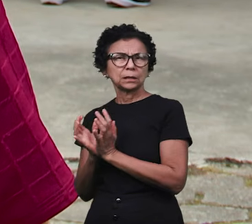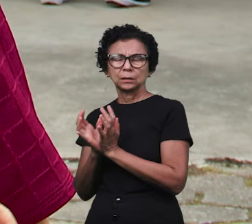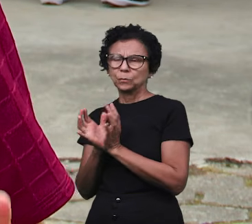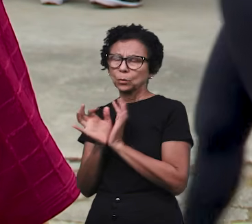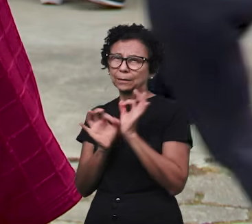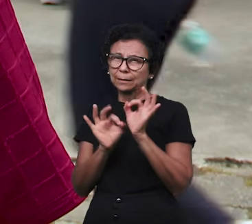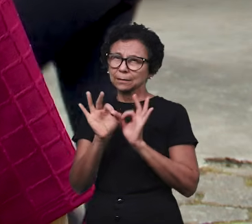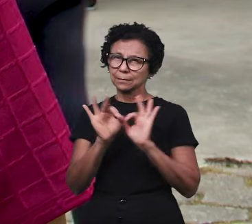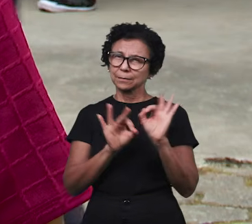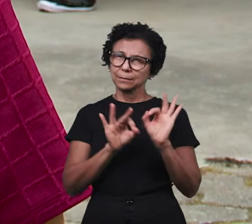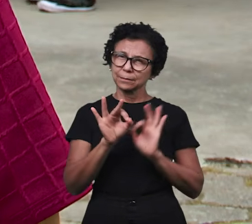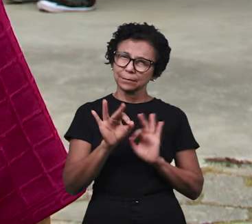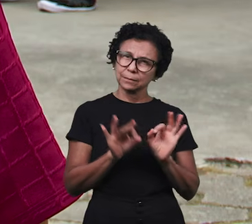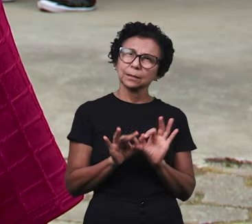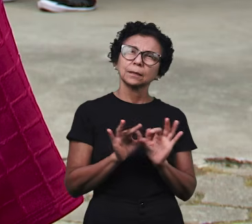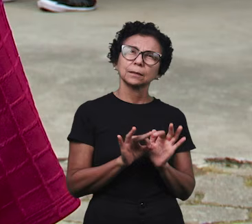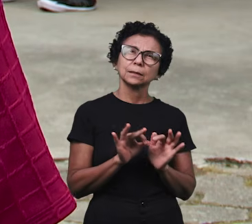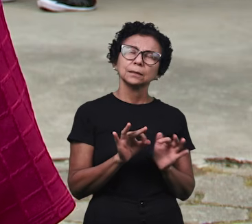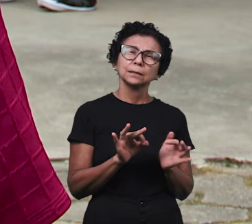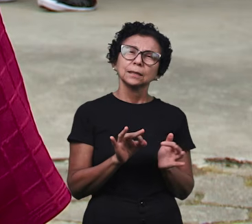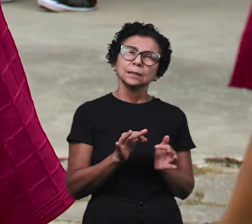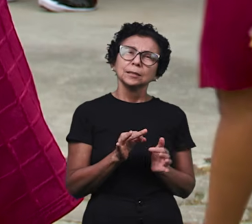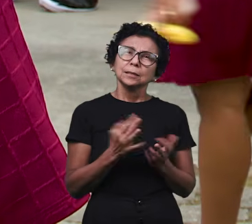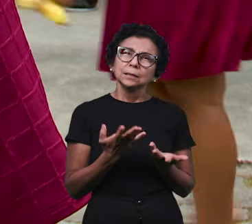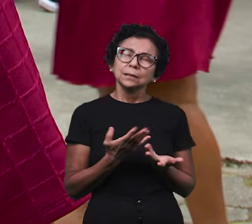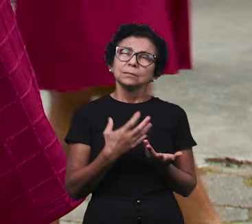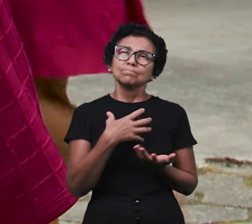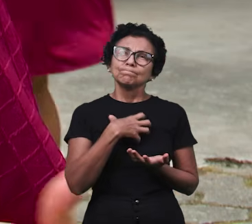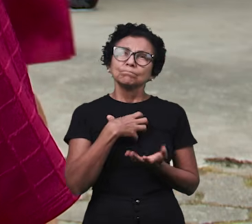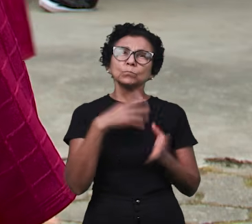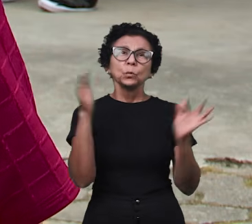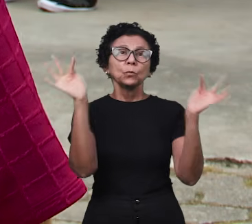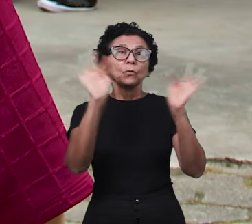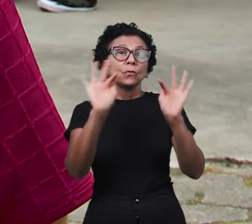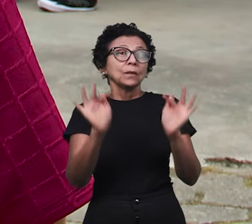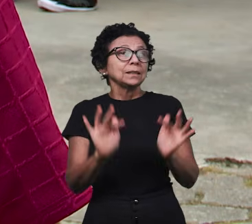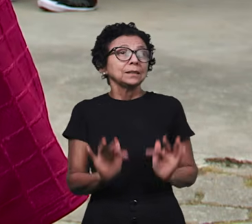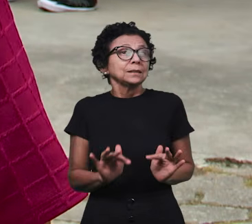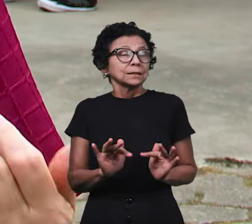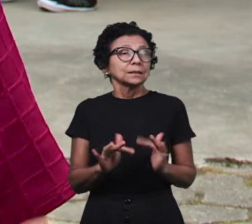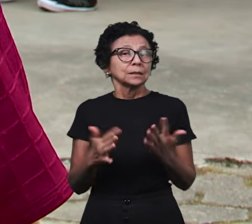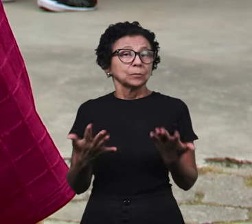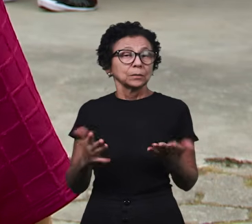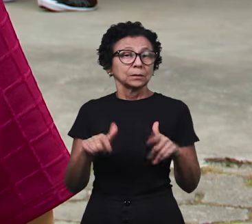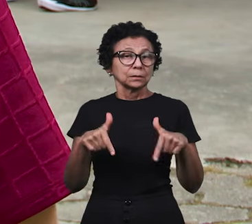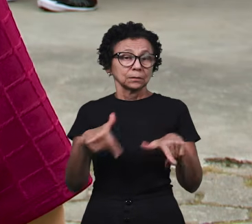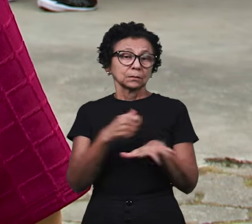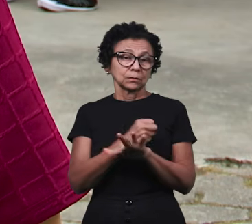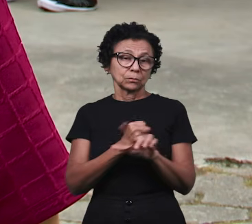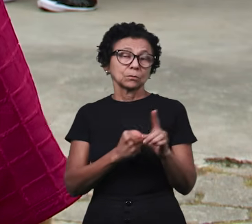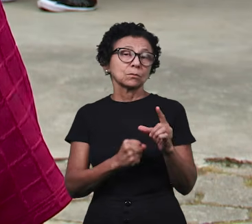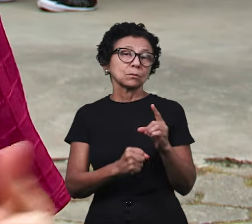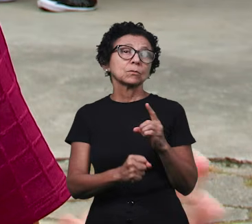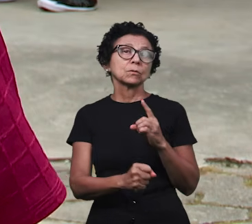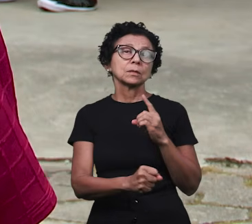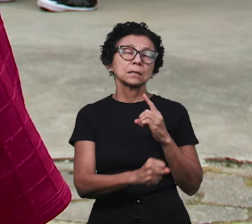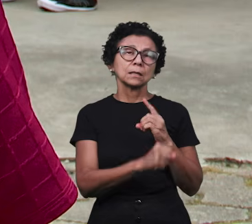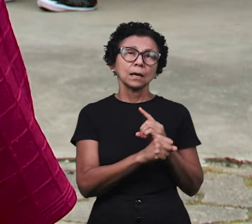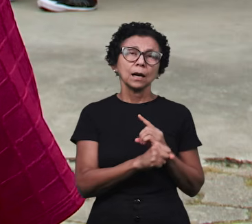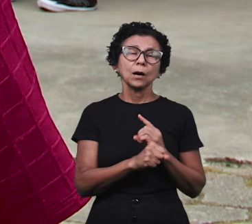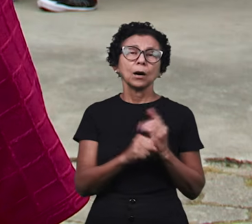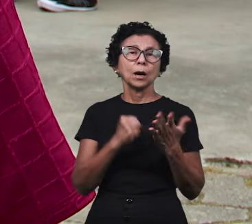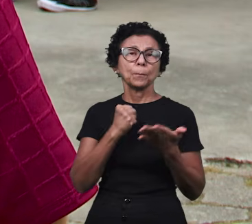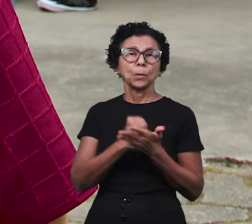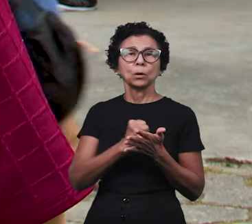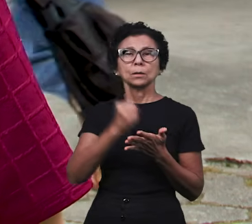bem organizadas, e todos nós ficamos sempre felizes porque neste evento a gente pode não somente